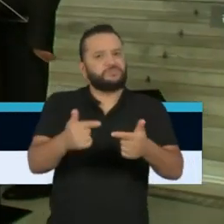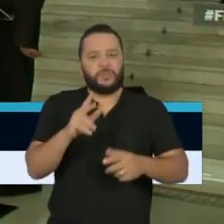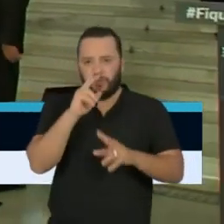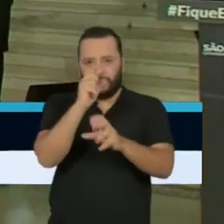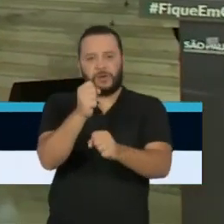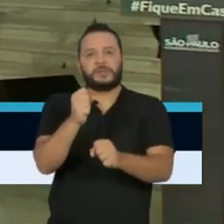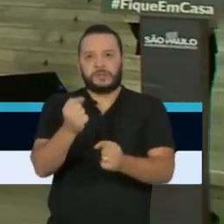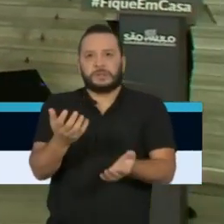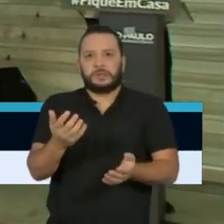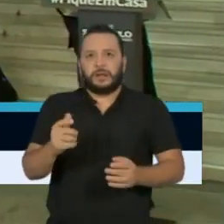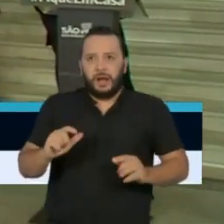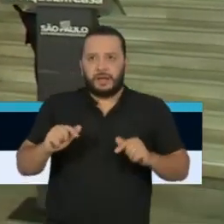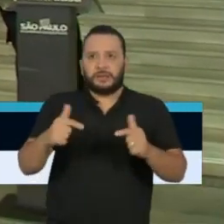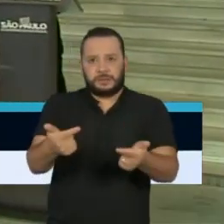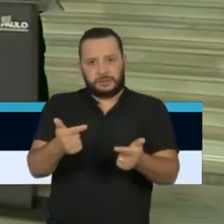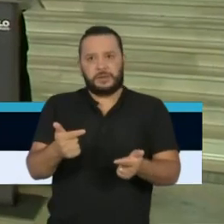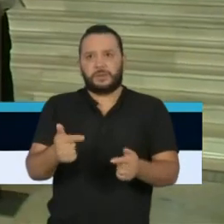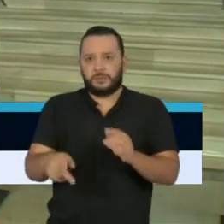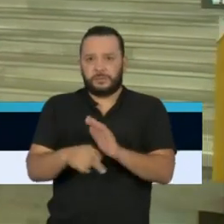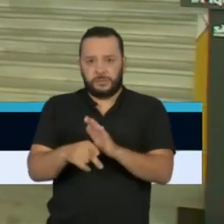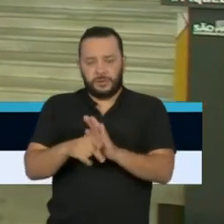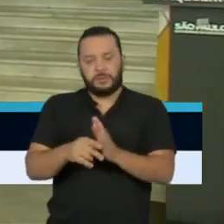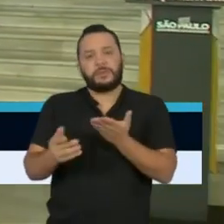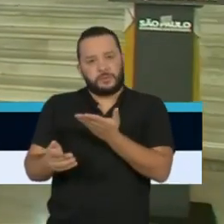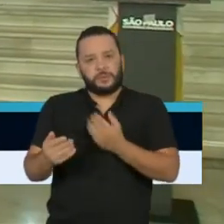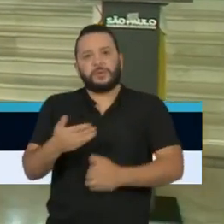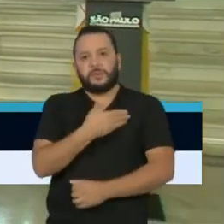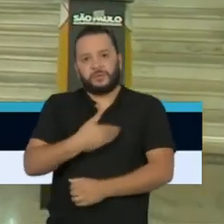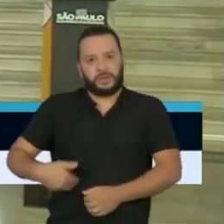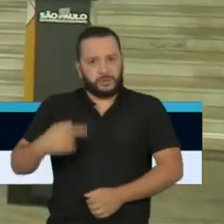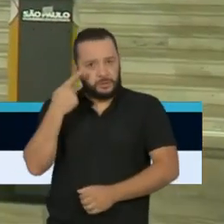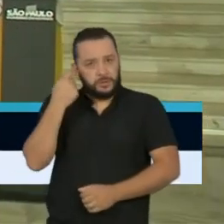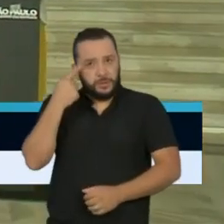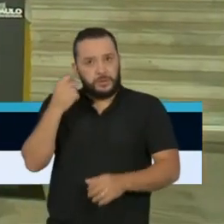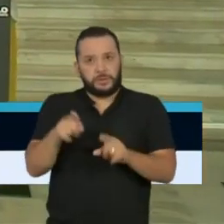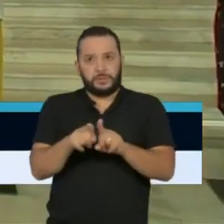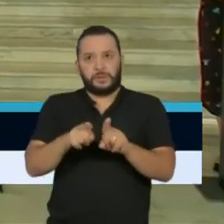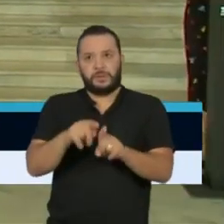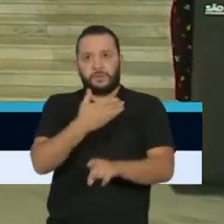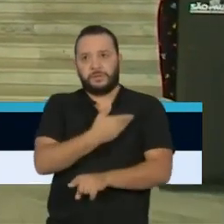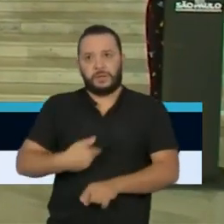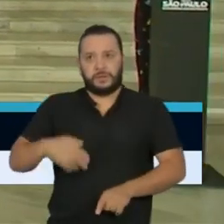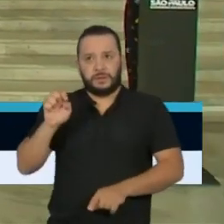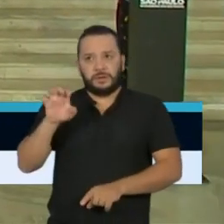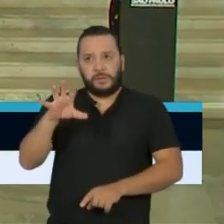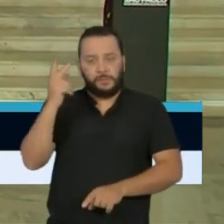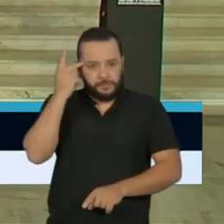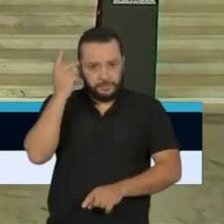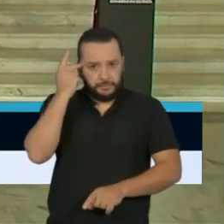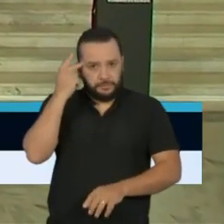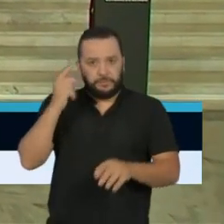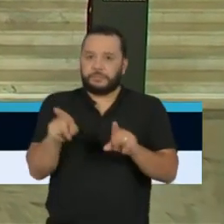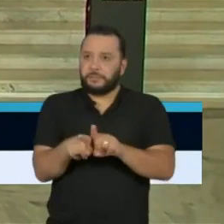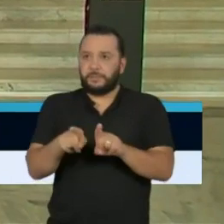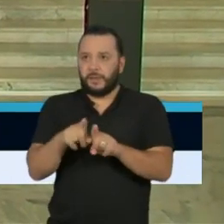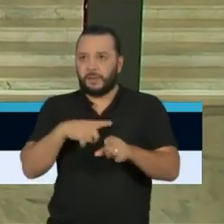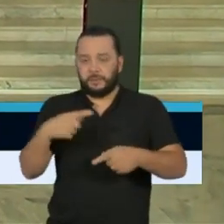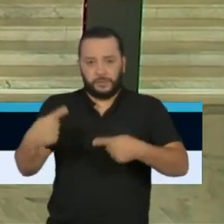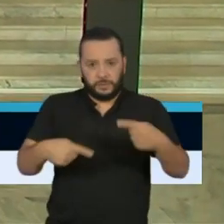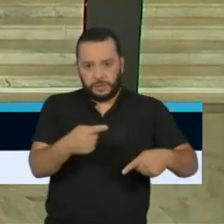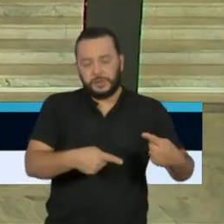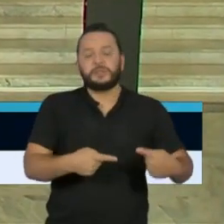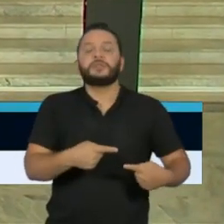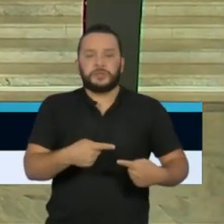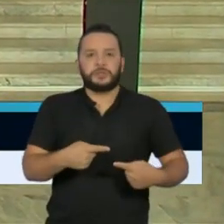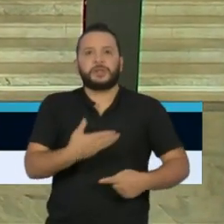Mais uma grande ação do senhor governador João Dória, do governo do estado de São Paulo, de uma política pública de